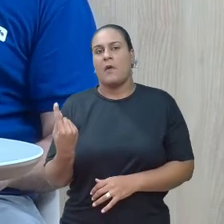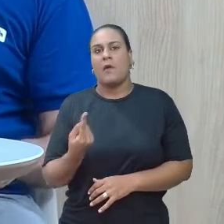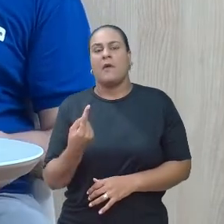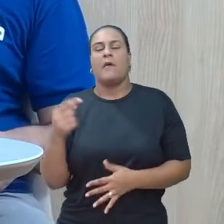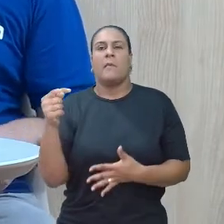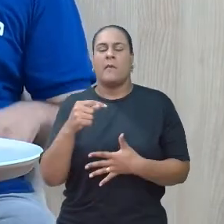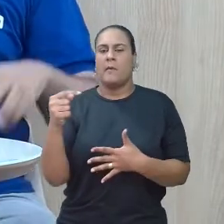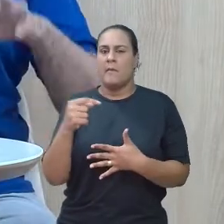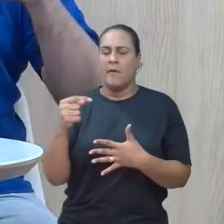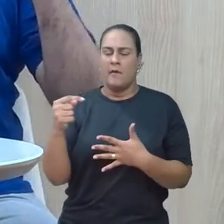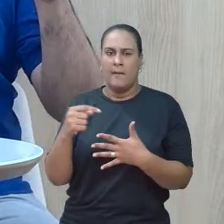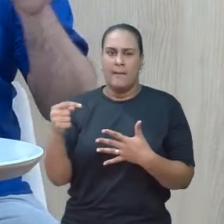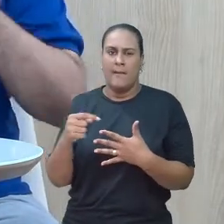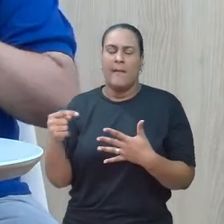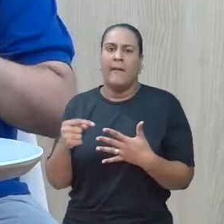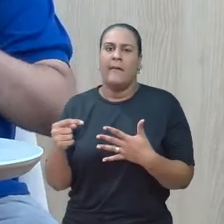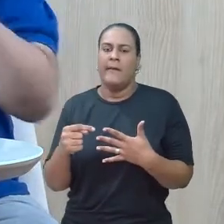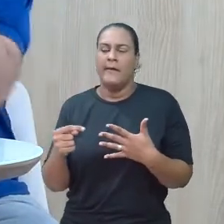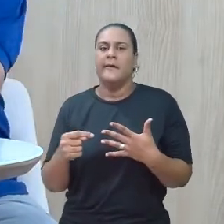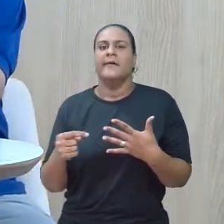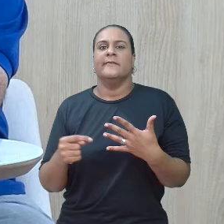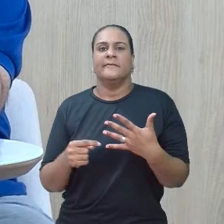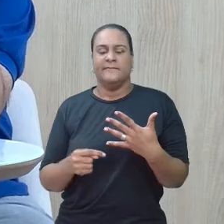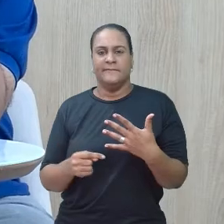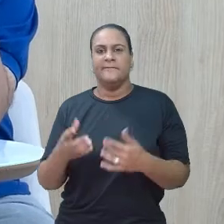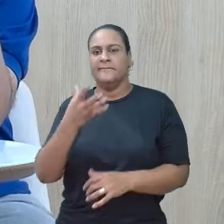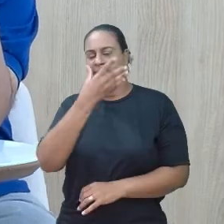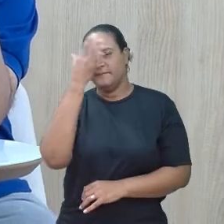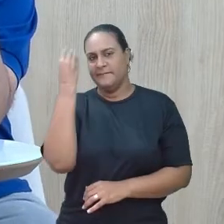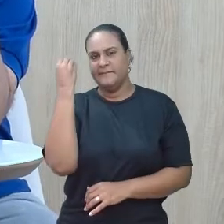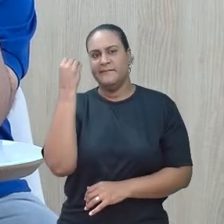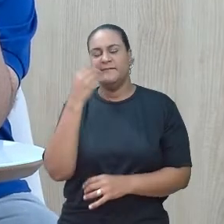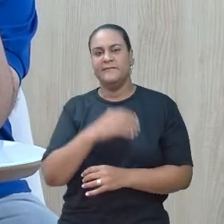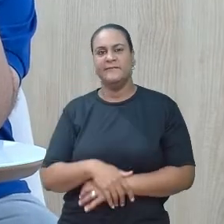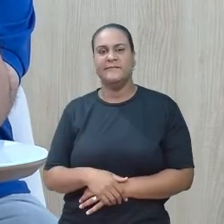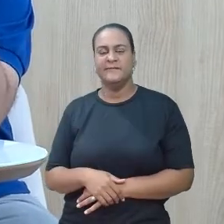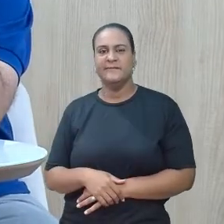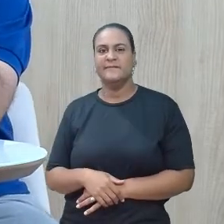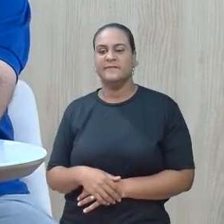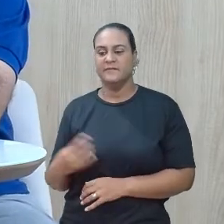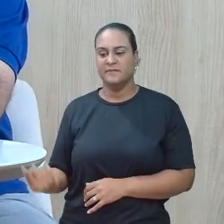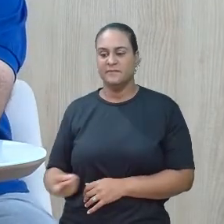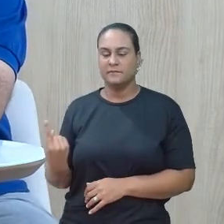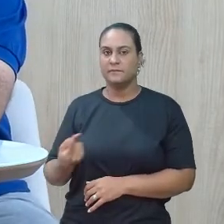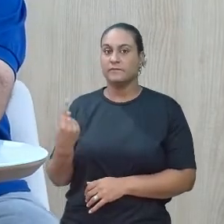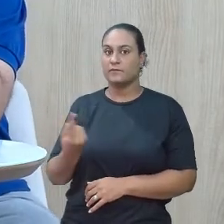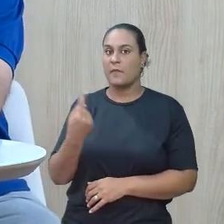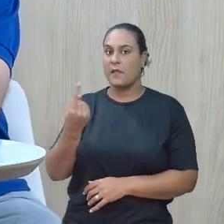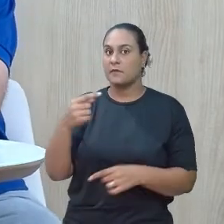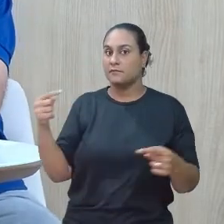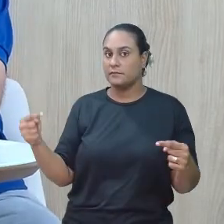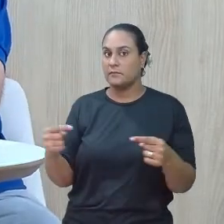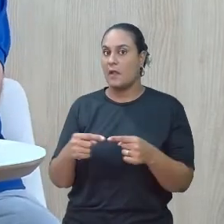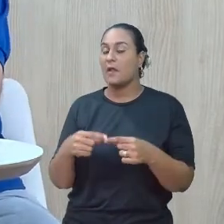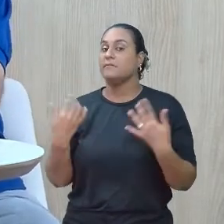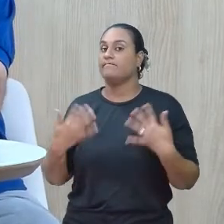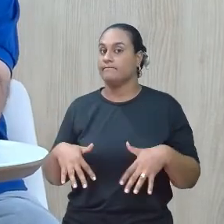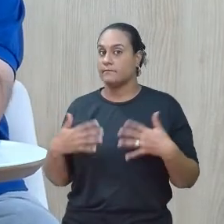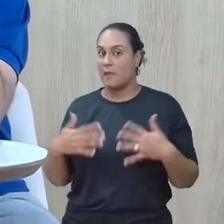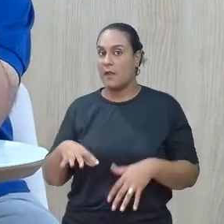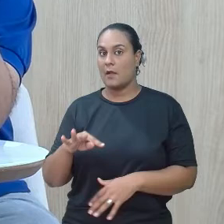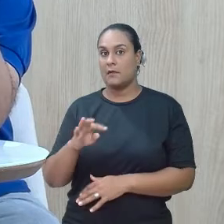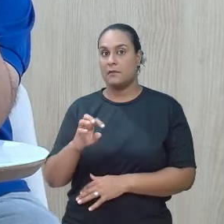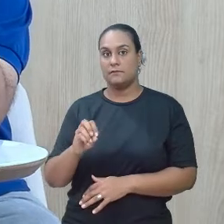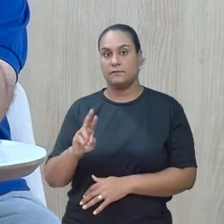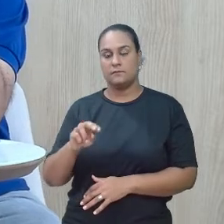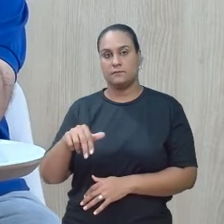vulcão, enfim, a gente esqueceu de citar a questão dos tornados, né, que está relacionado à intensidade, né? O tornado ele vai